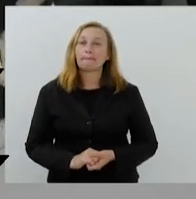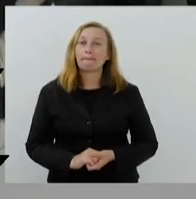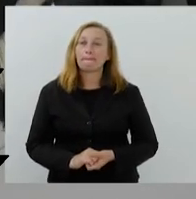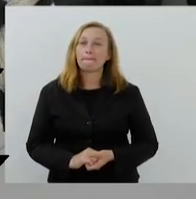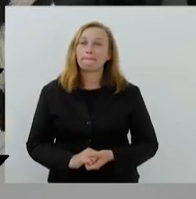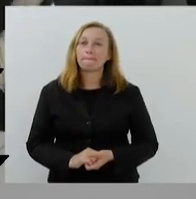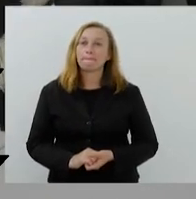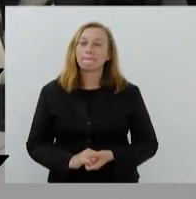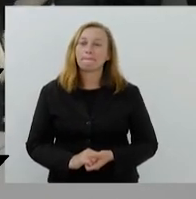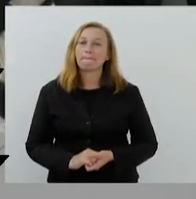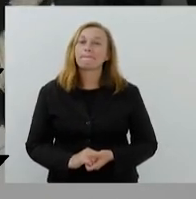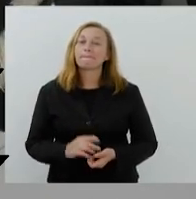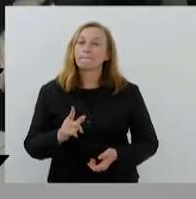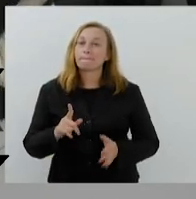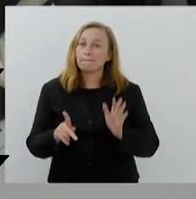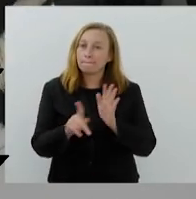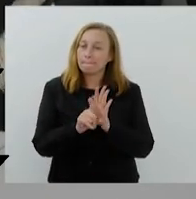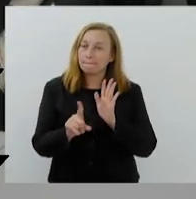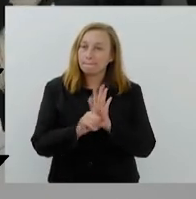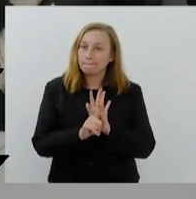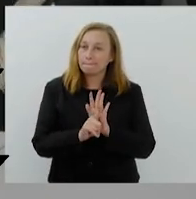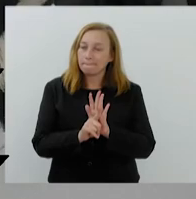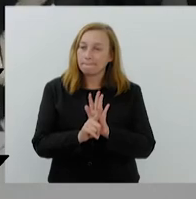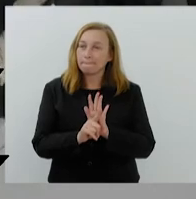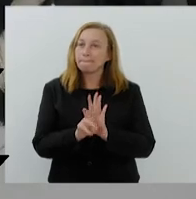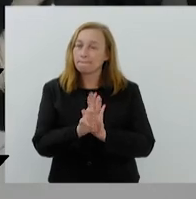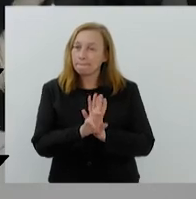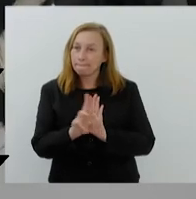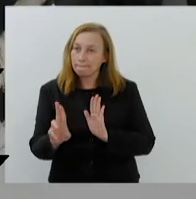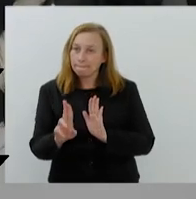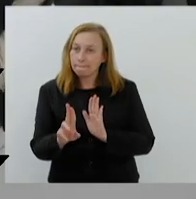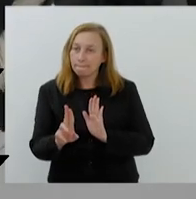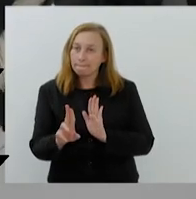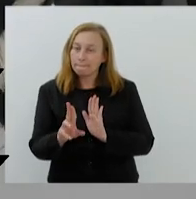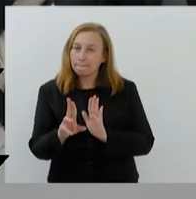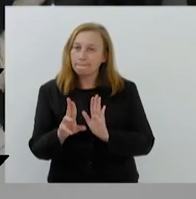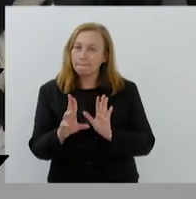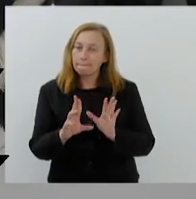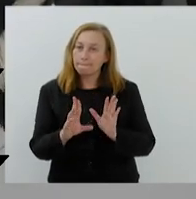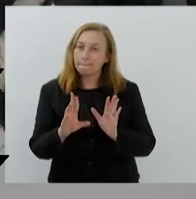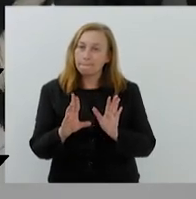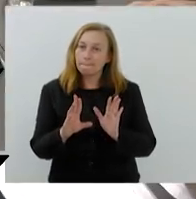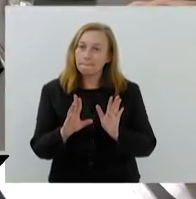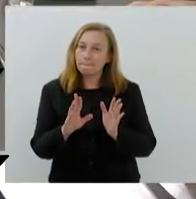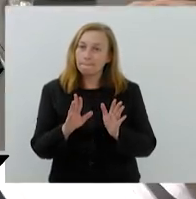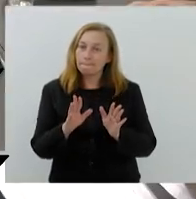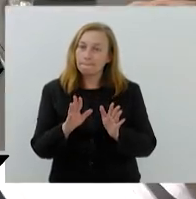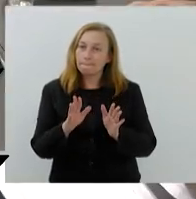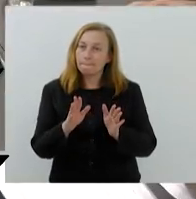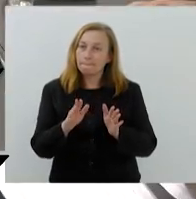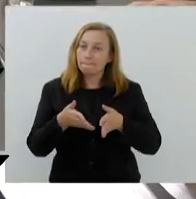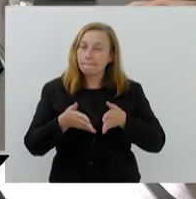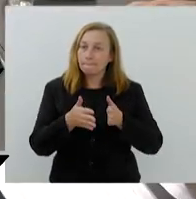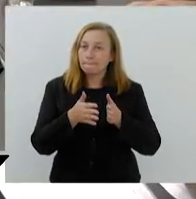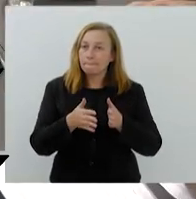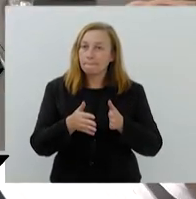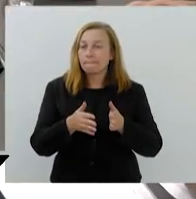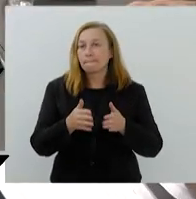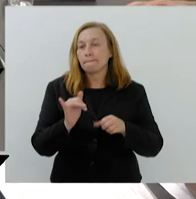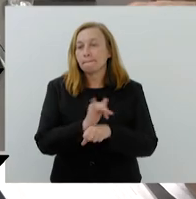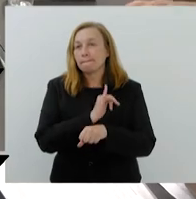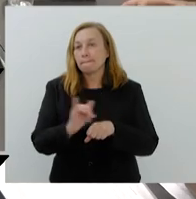No próprio projeto de lei, né, na hora que estabelece o nome, ele dá alternativa. Tem terminal